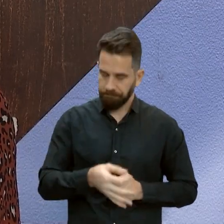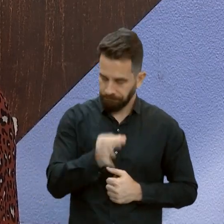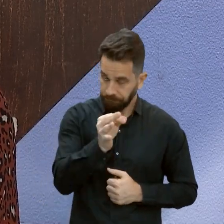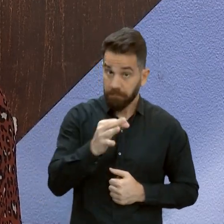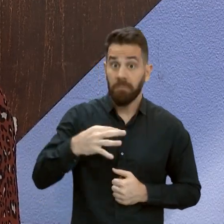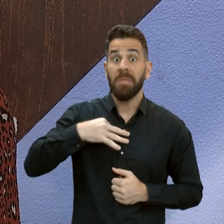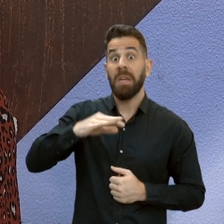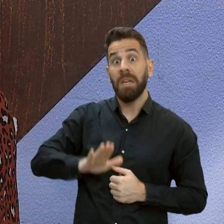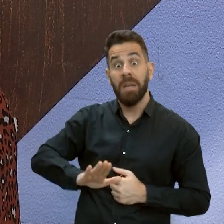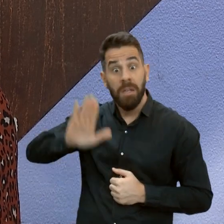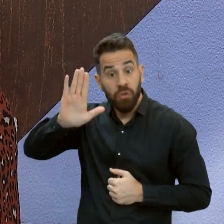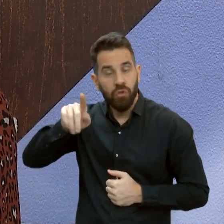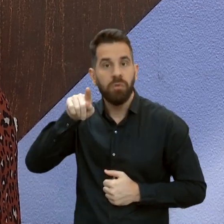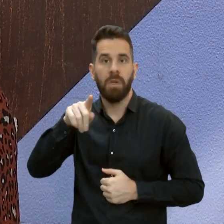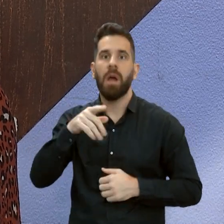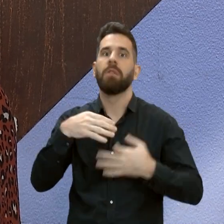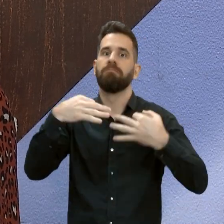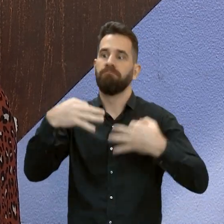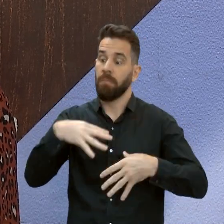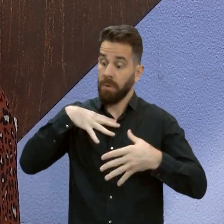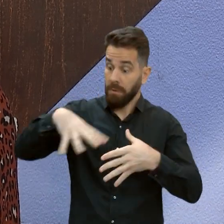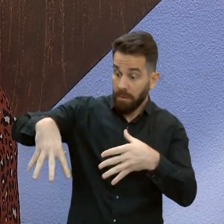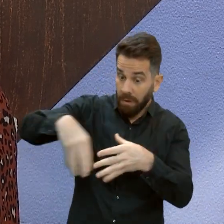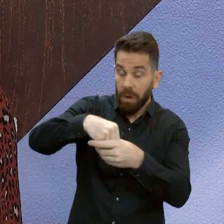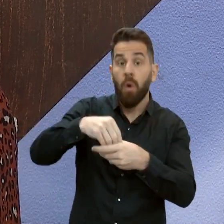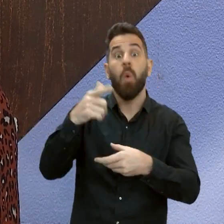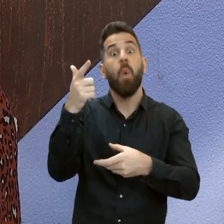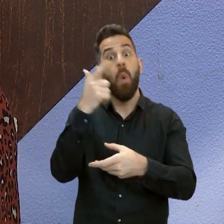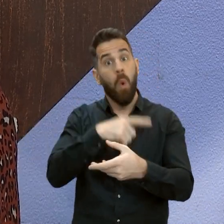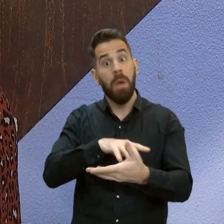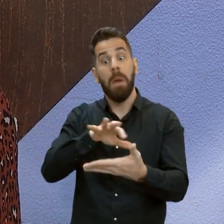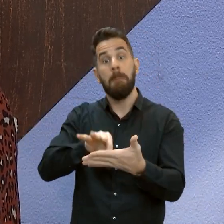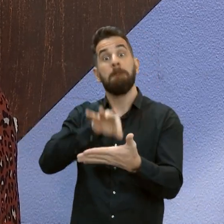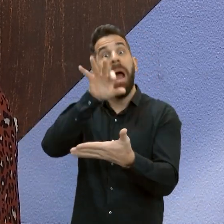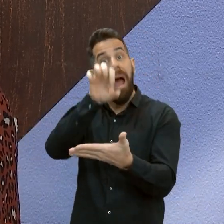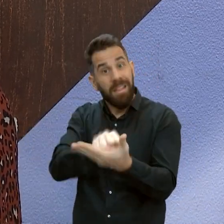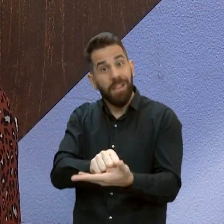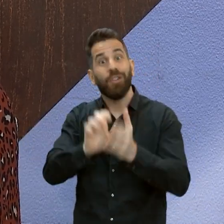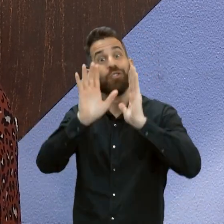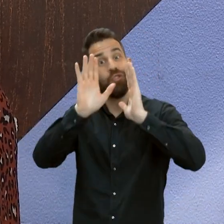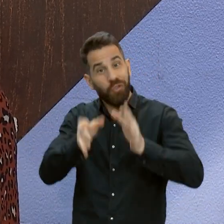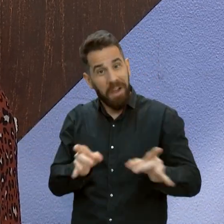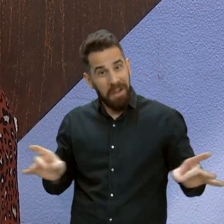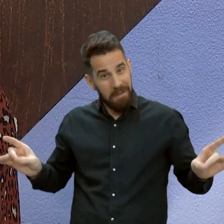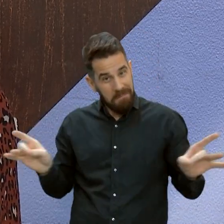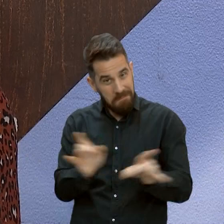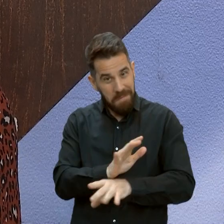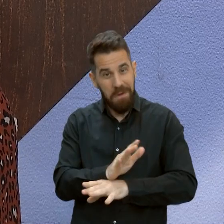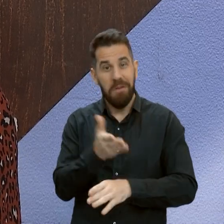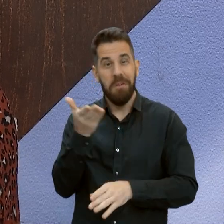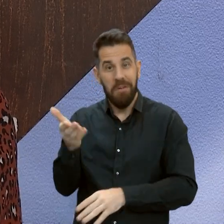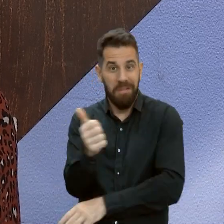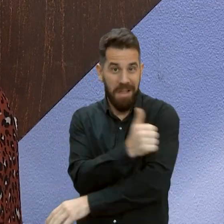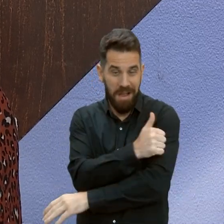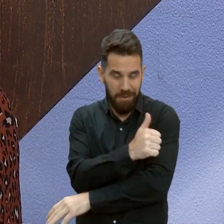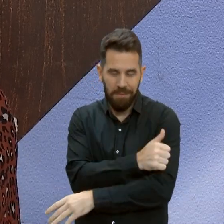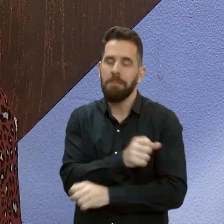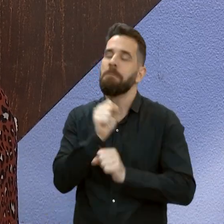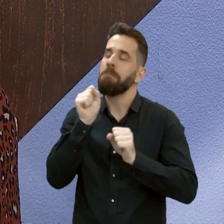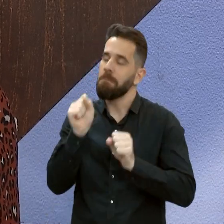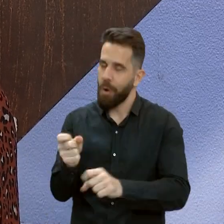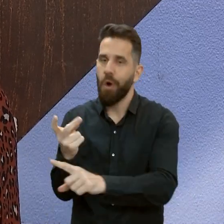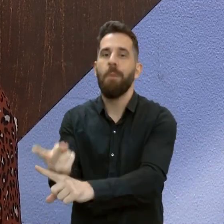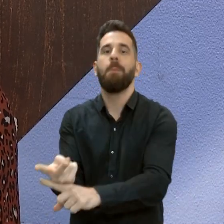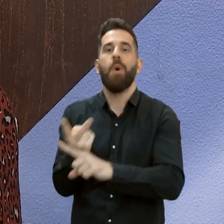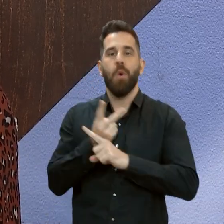ele é matriculado como estudante na UFG, ele pode fazer a opção de acessar o núcleo de acessibilidade.